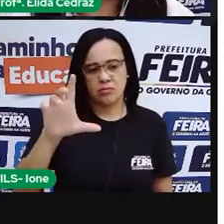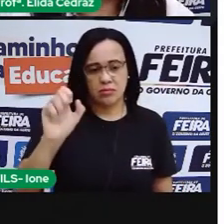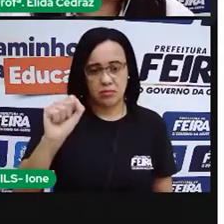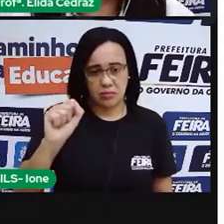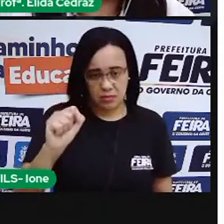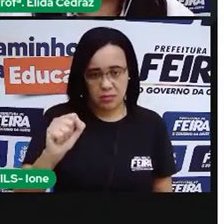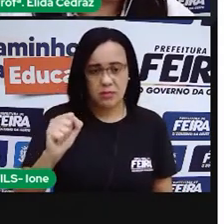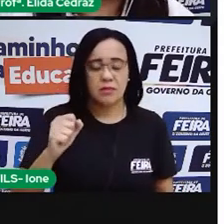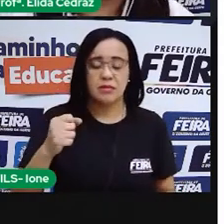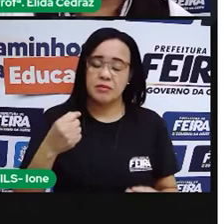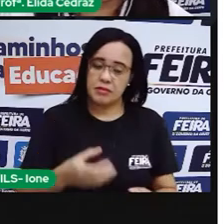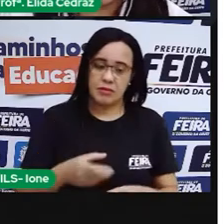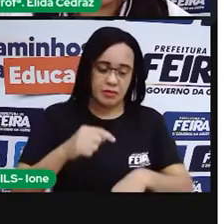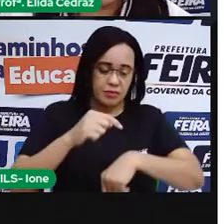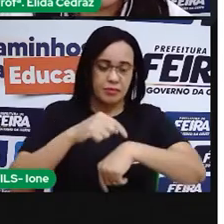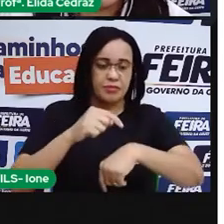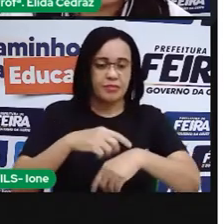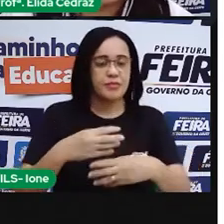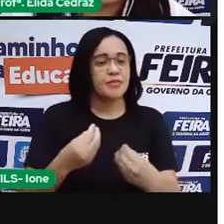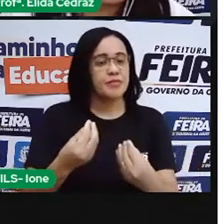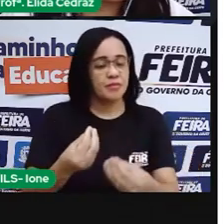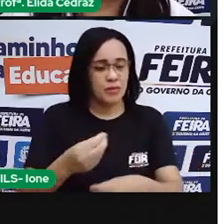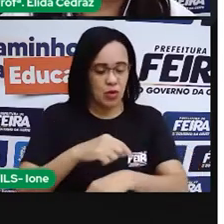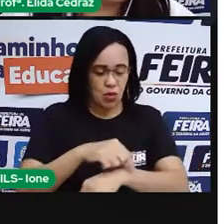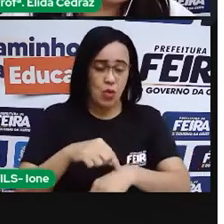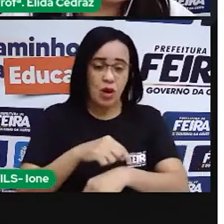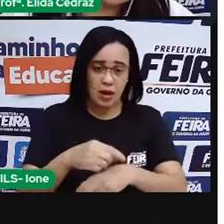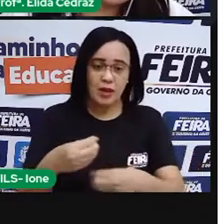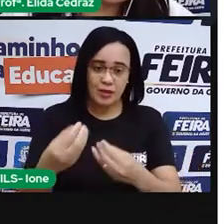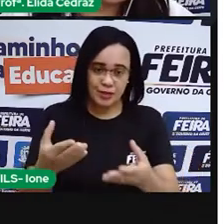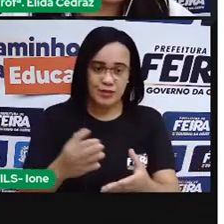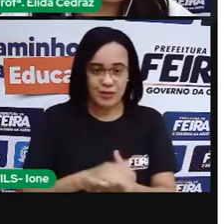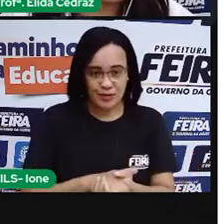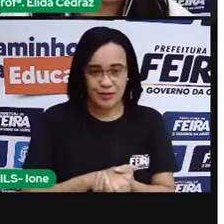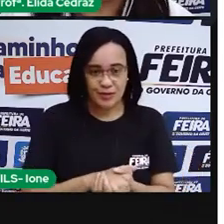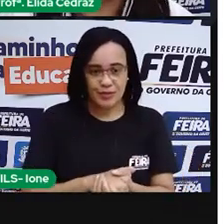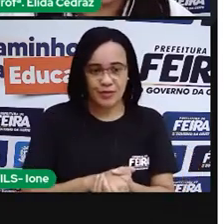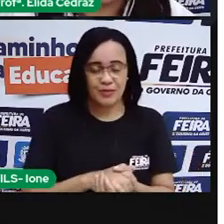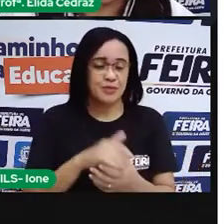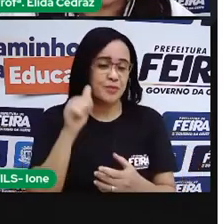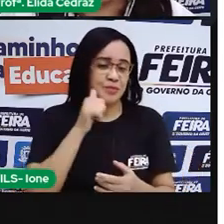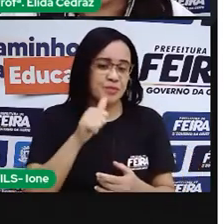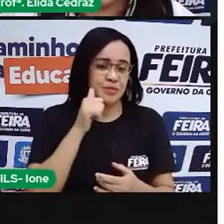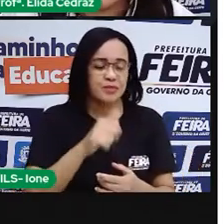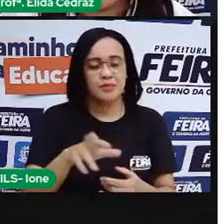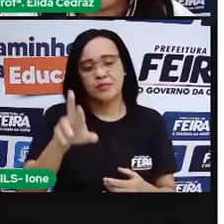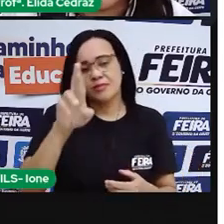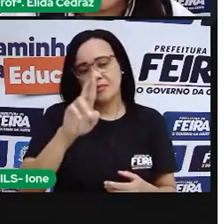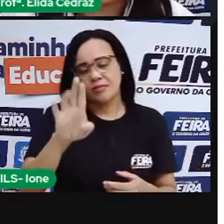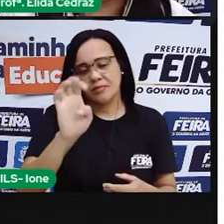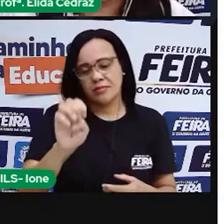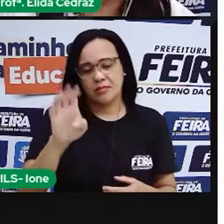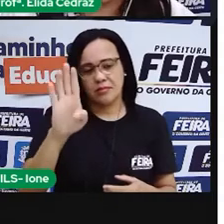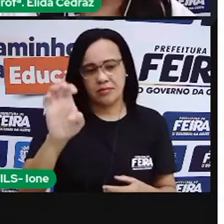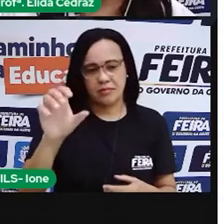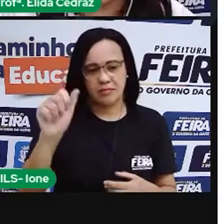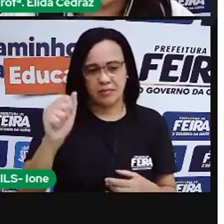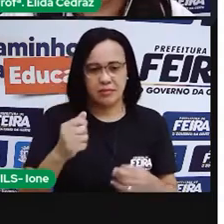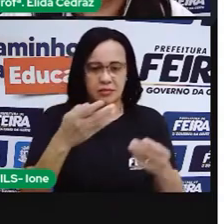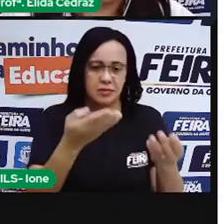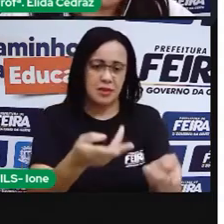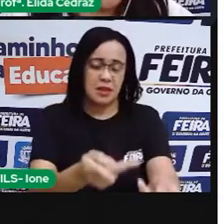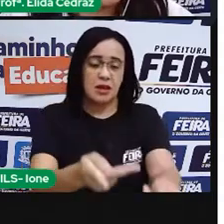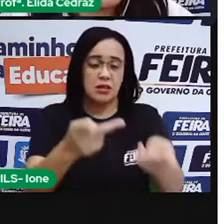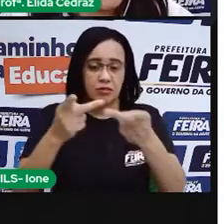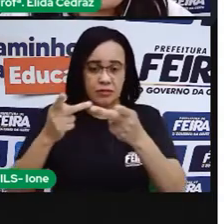Rebeca recebeu a visita de Ricardo. A régua pertence